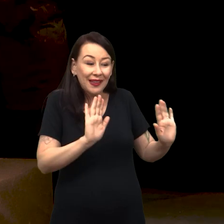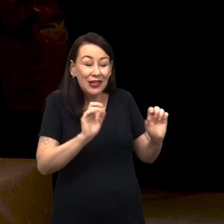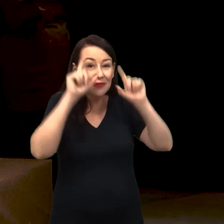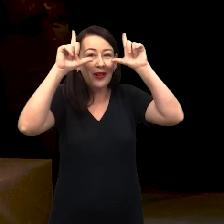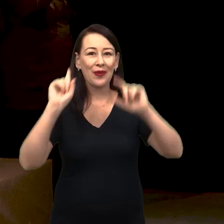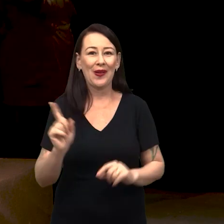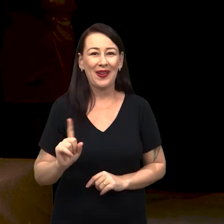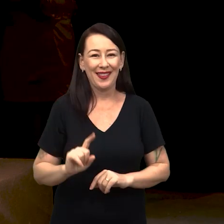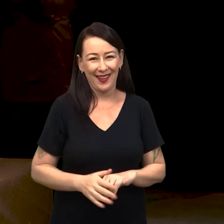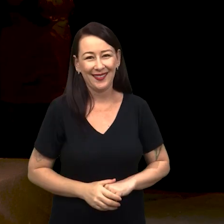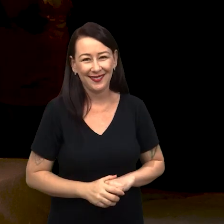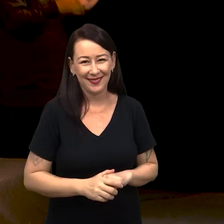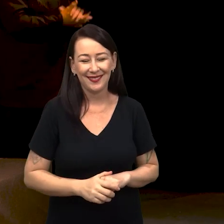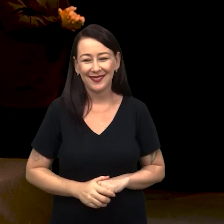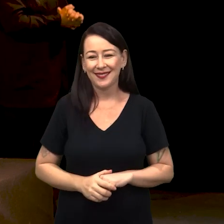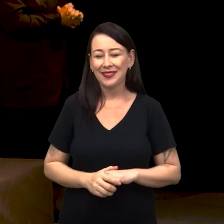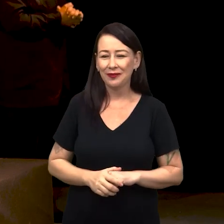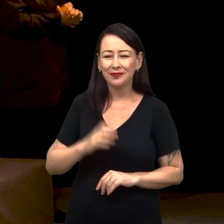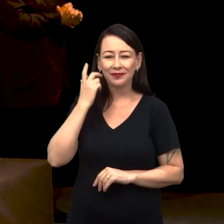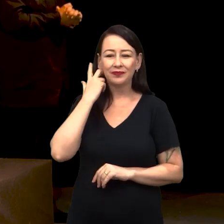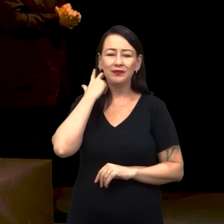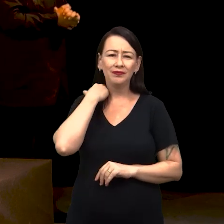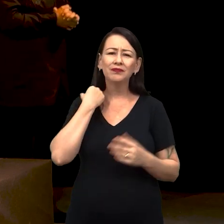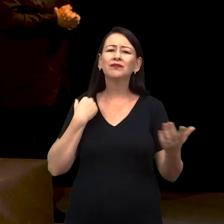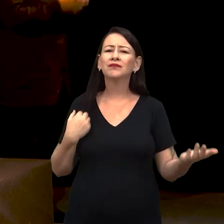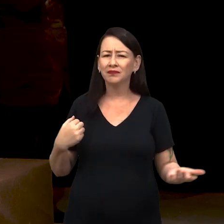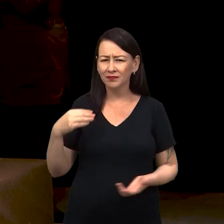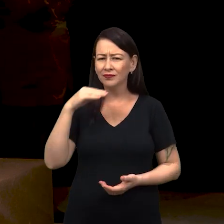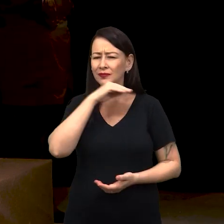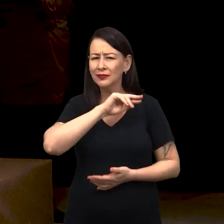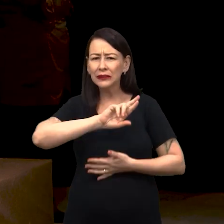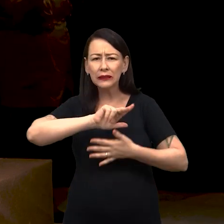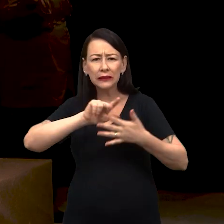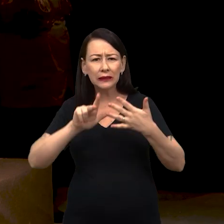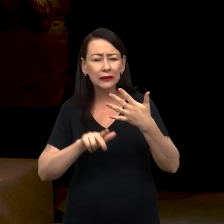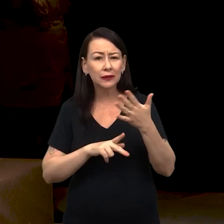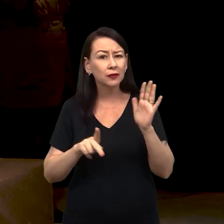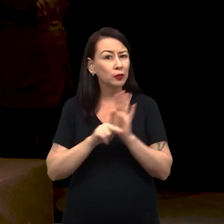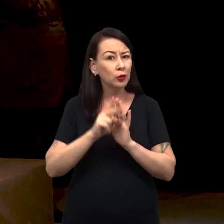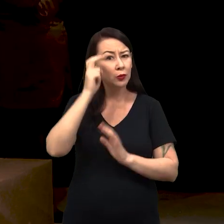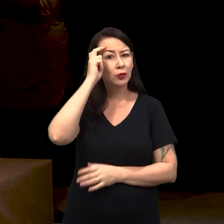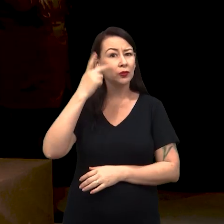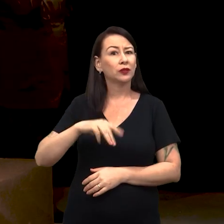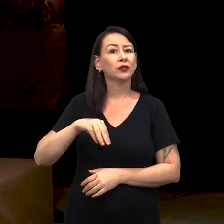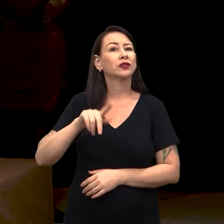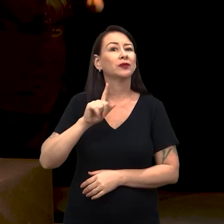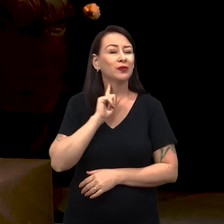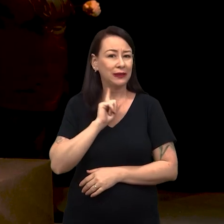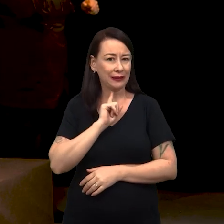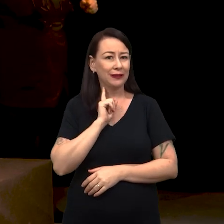acordar. Né? Gente, olha quanta preciosidade. Tudo aqui de Minas,